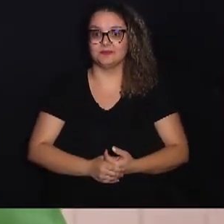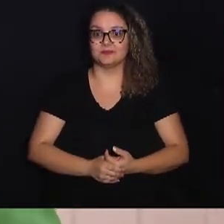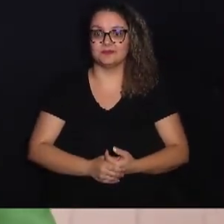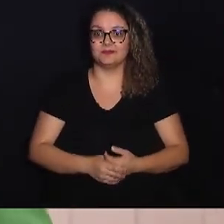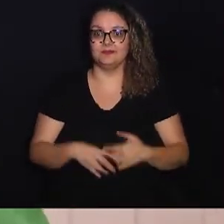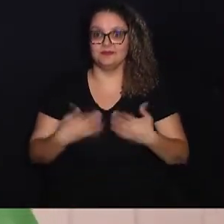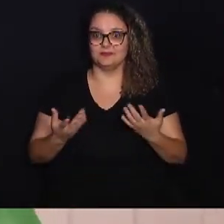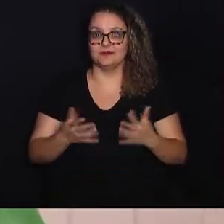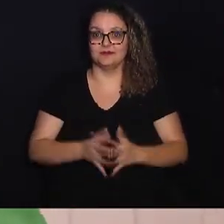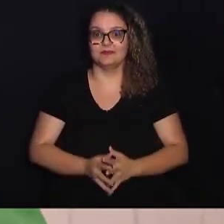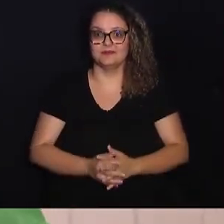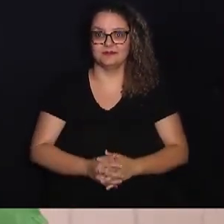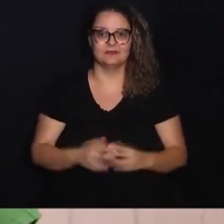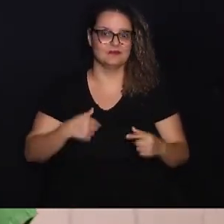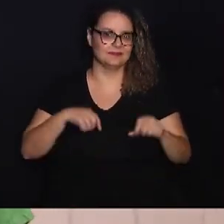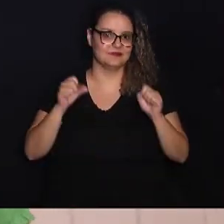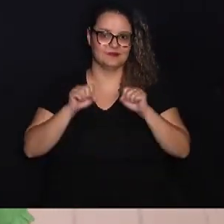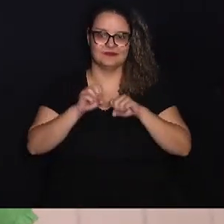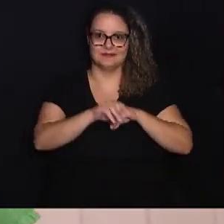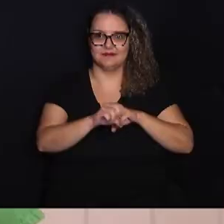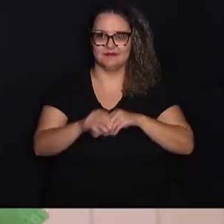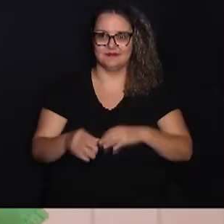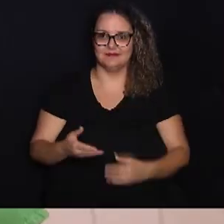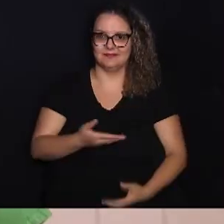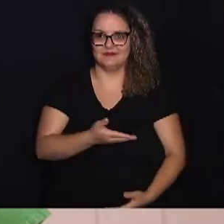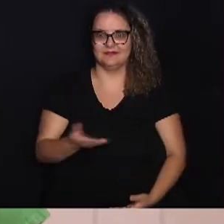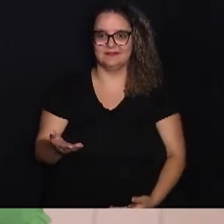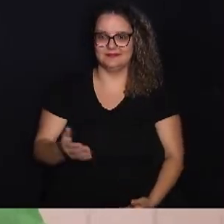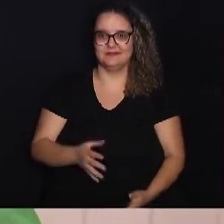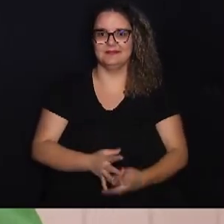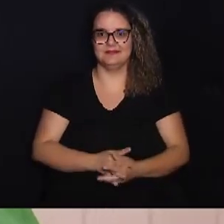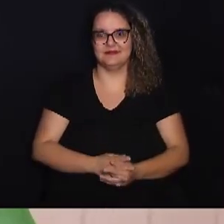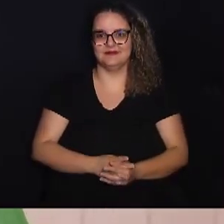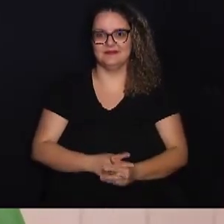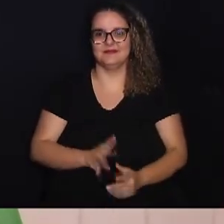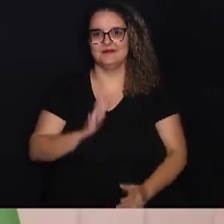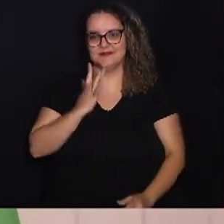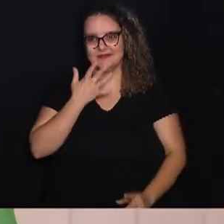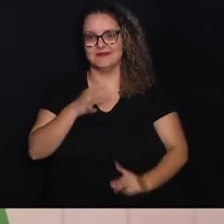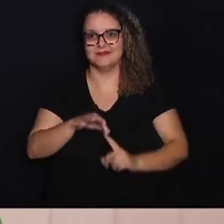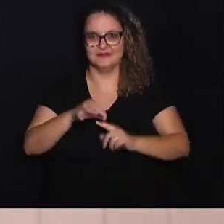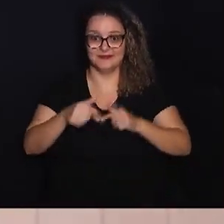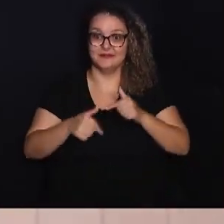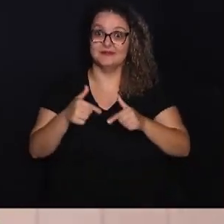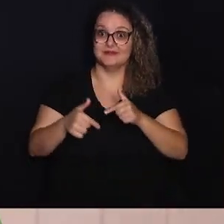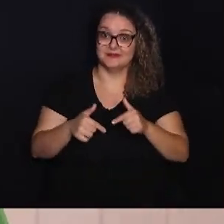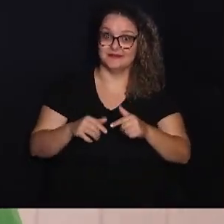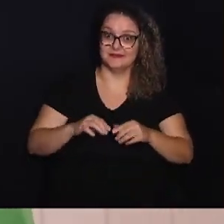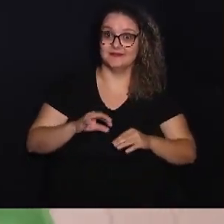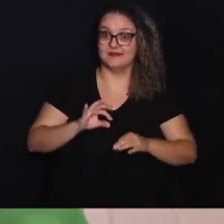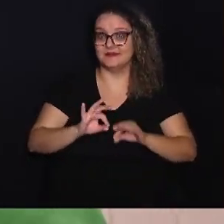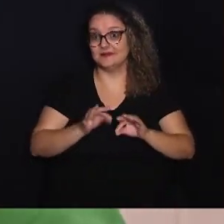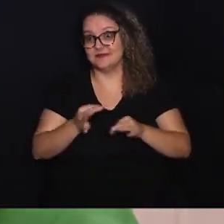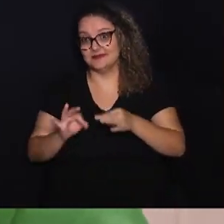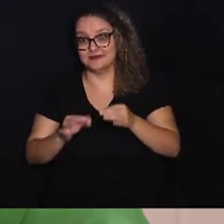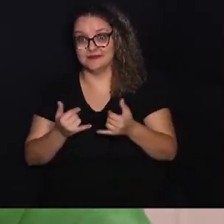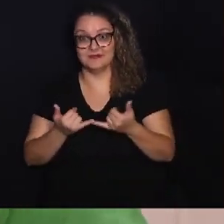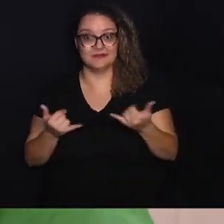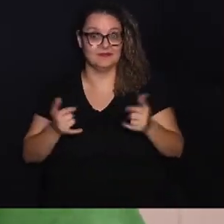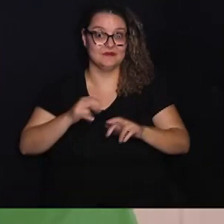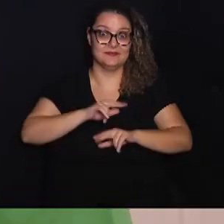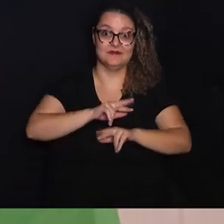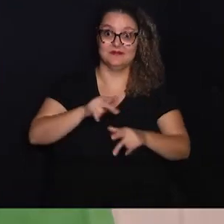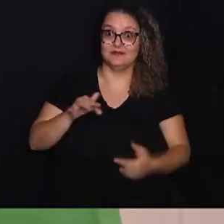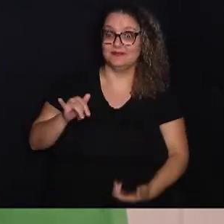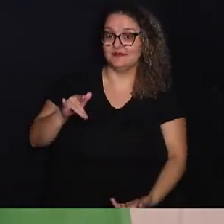Enfim, eu adoro dar aula, e eles também têm essa preferência por trabalhos manuais, pelos fios, diversos